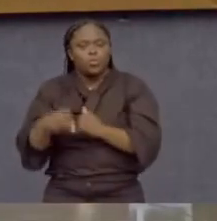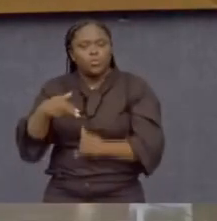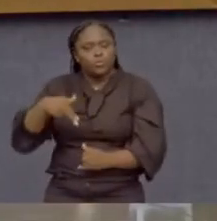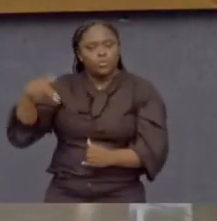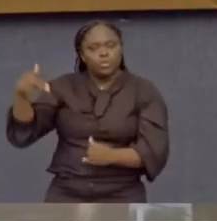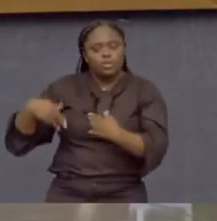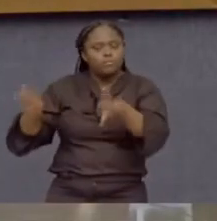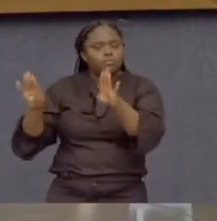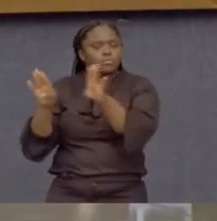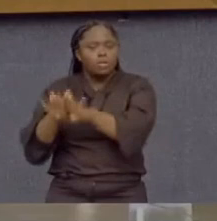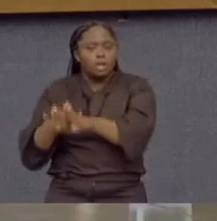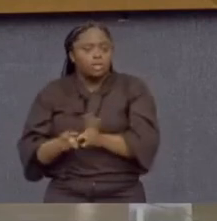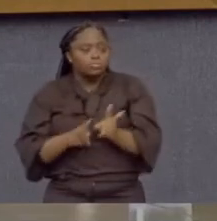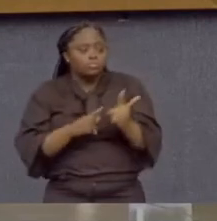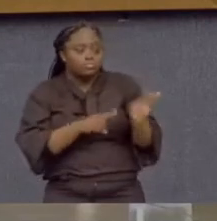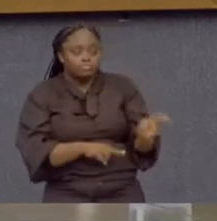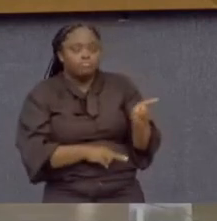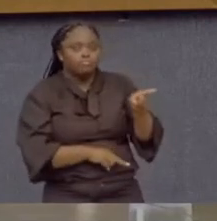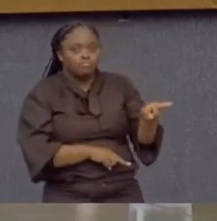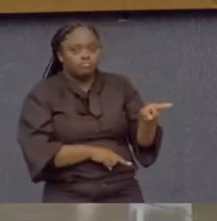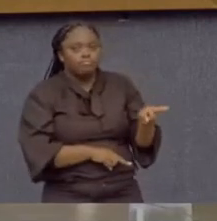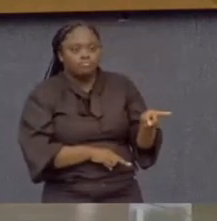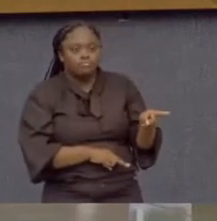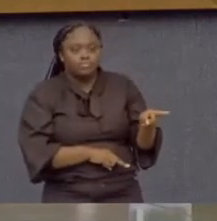das mesmas condições